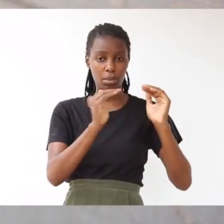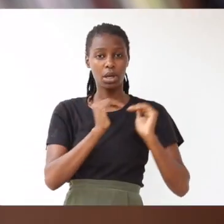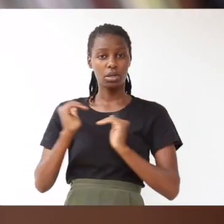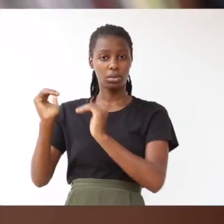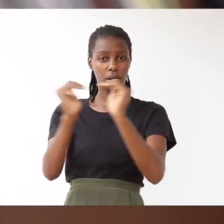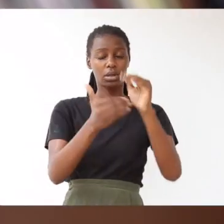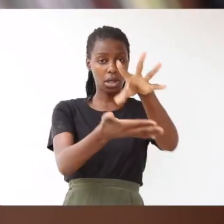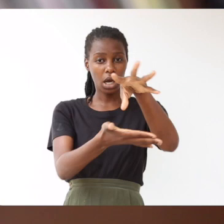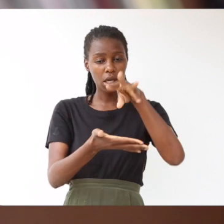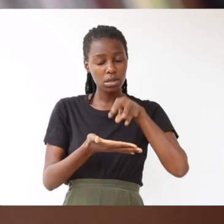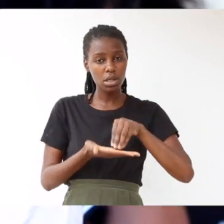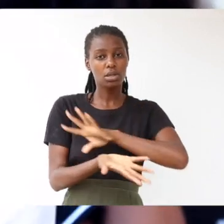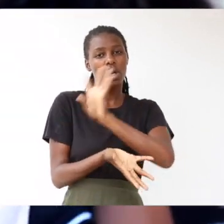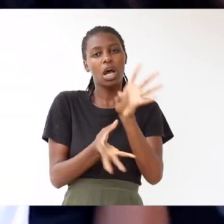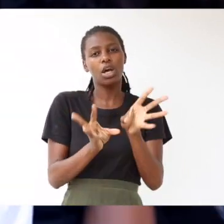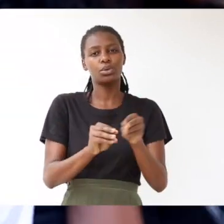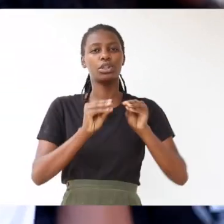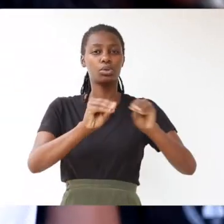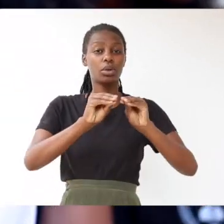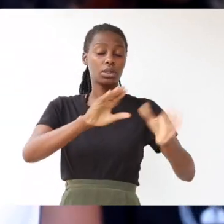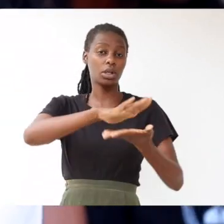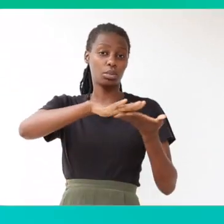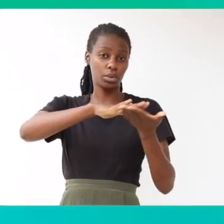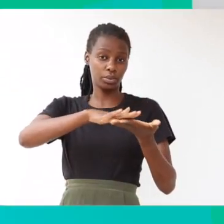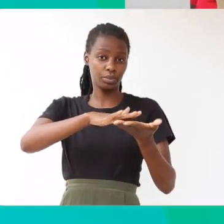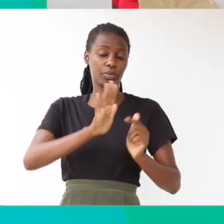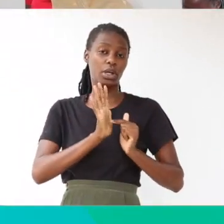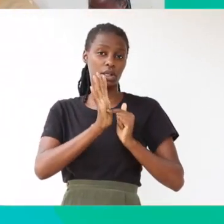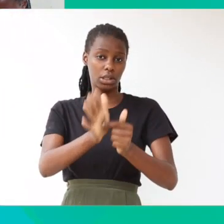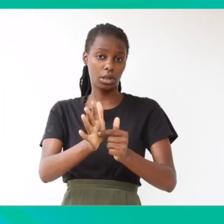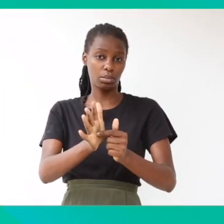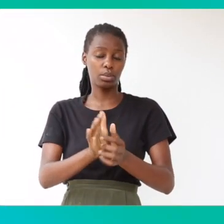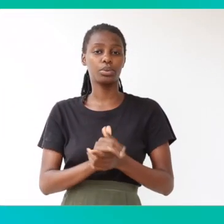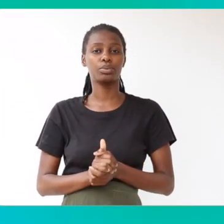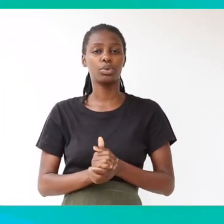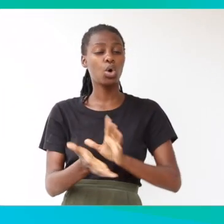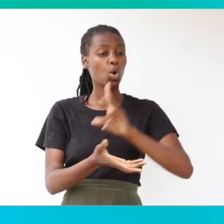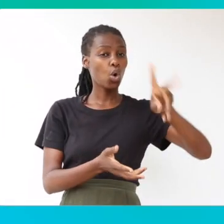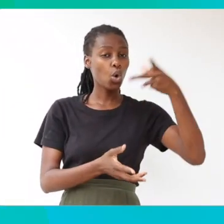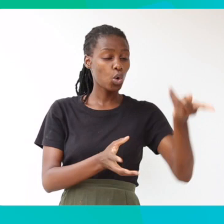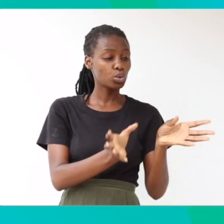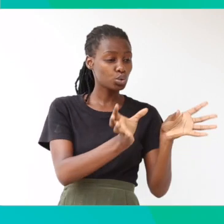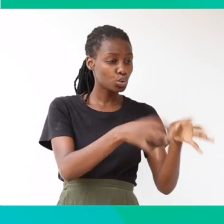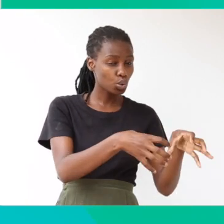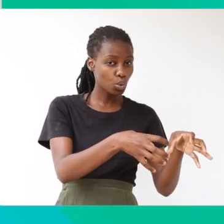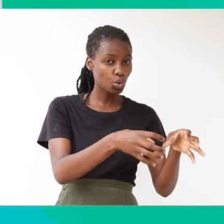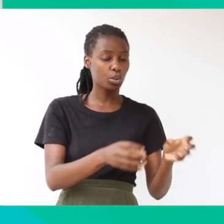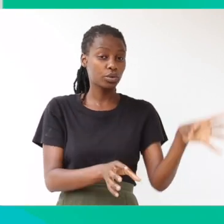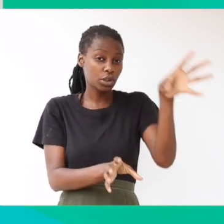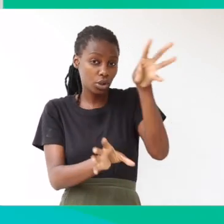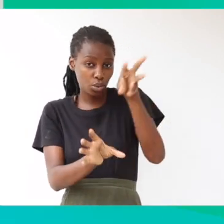da igualdade de acesso de todos à educação básica. Por exemplo, assegurar que outros grupos